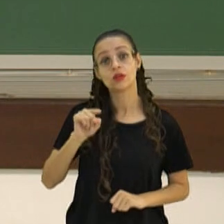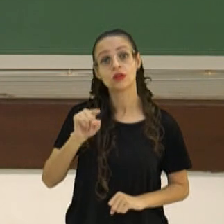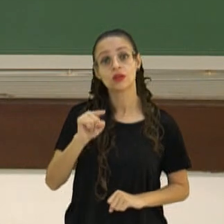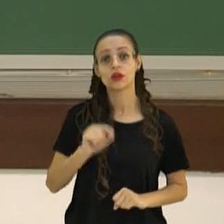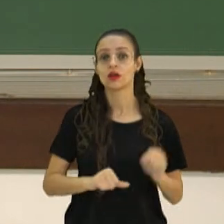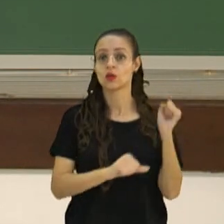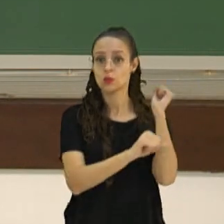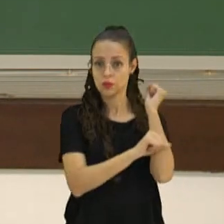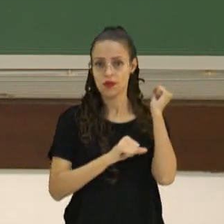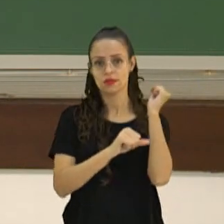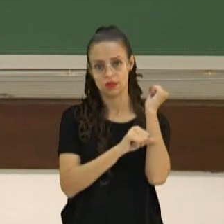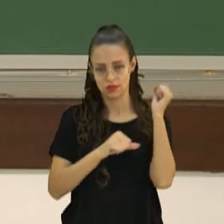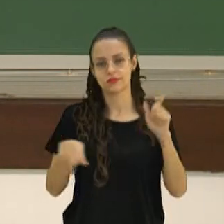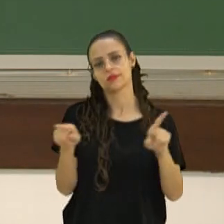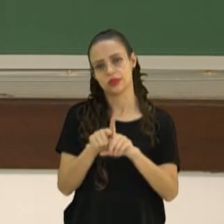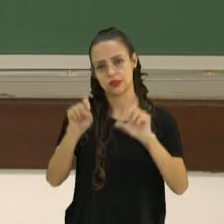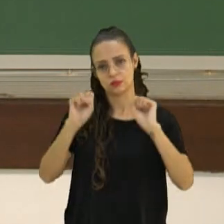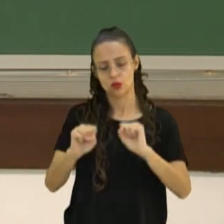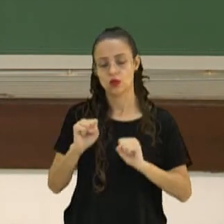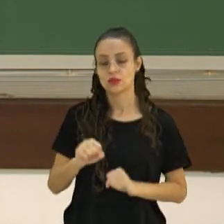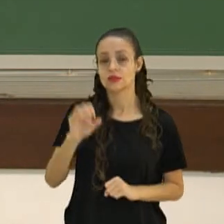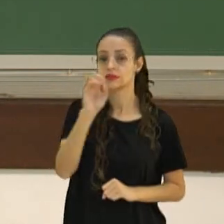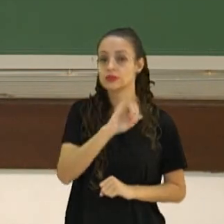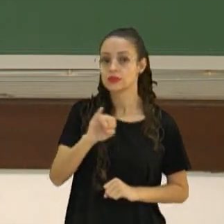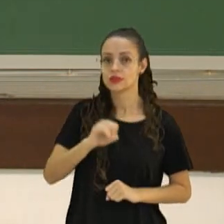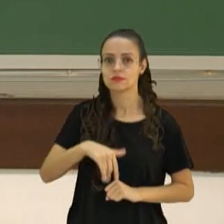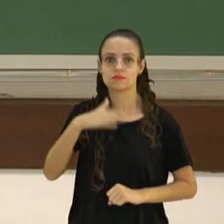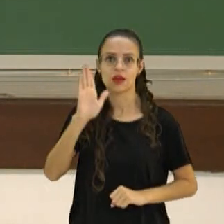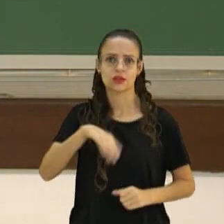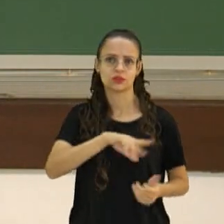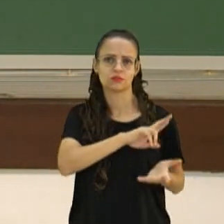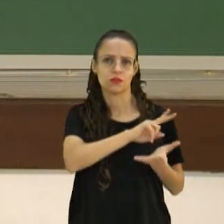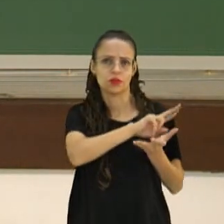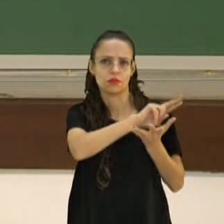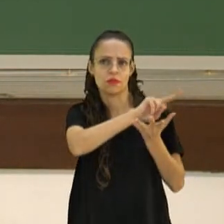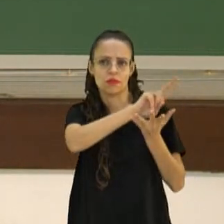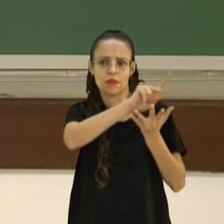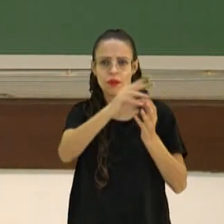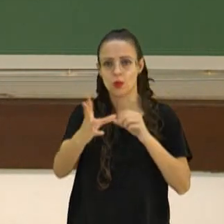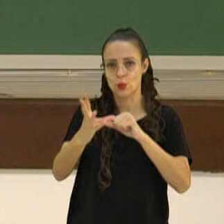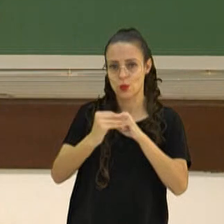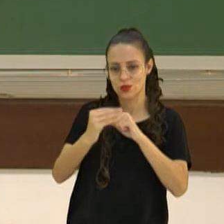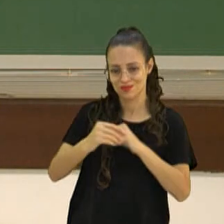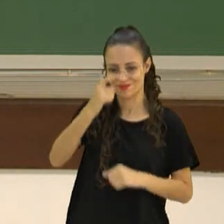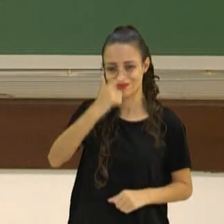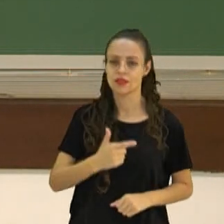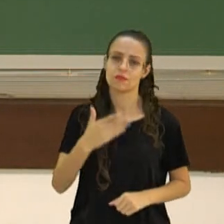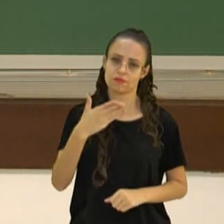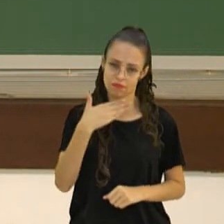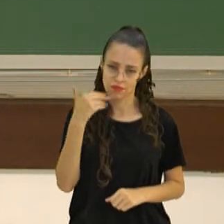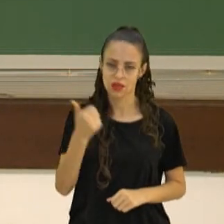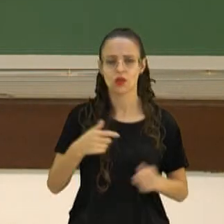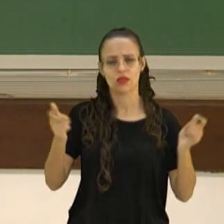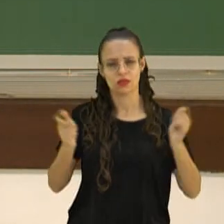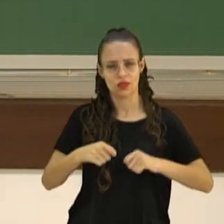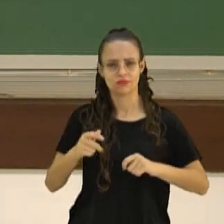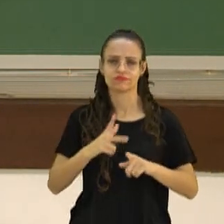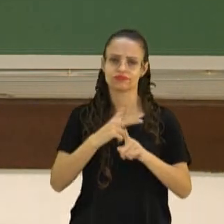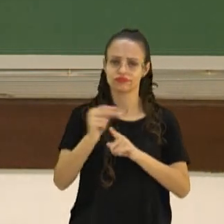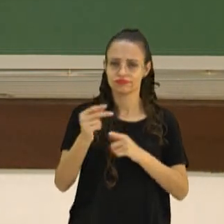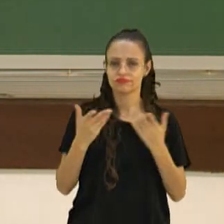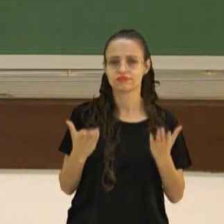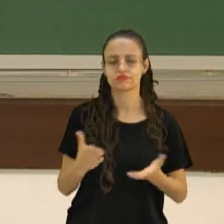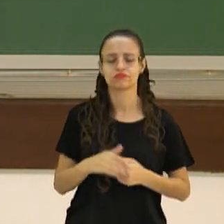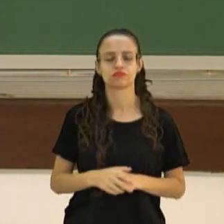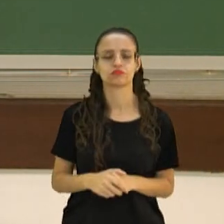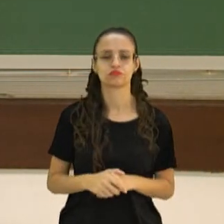Muay Thai, né? Então, quanto maior for a gama, maior for o conhecimento do atleta, né? Melhor ele vai se sair dentro da competição, né? Então,